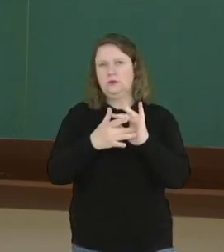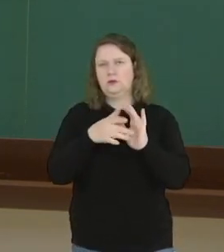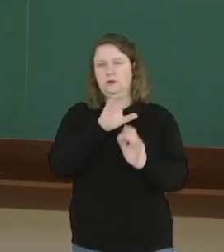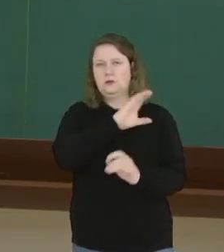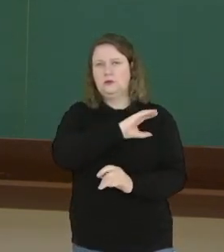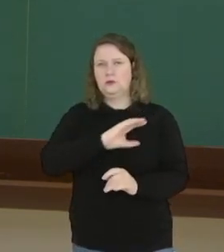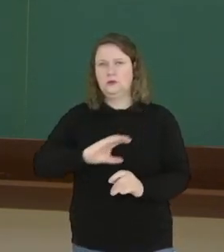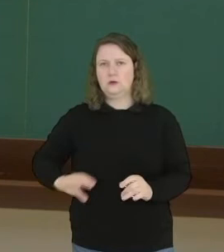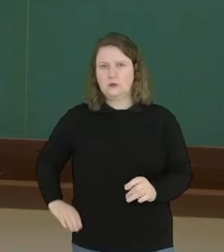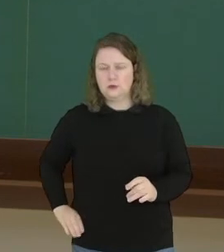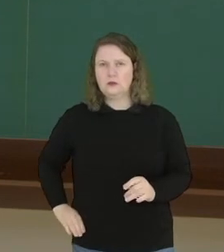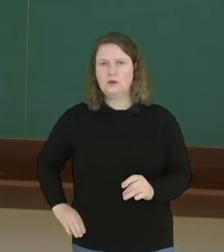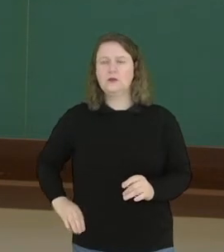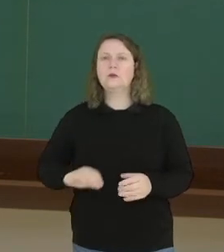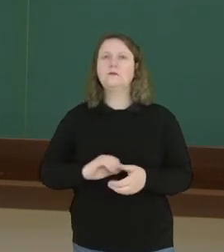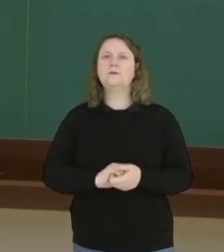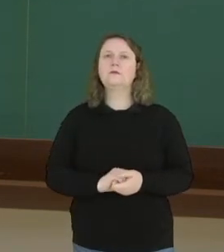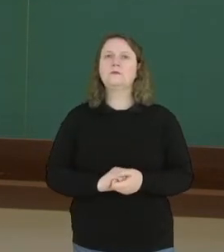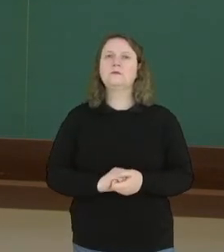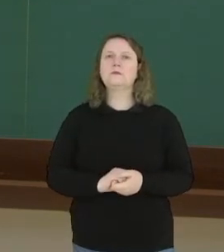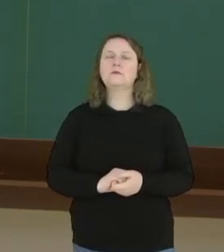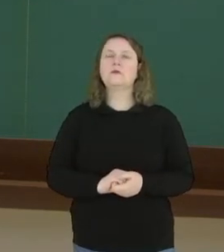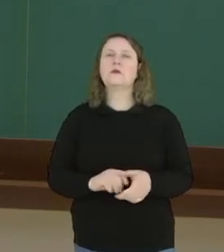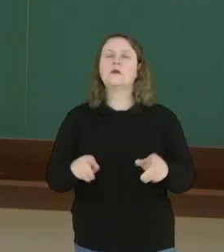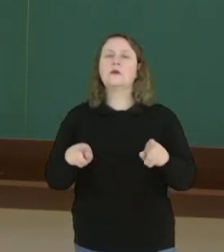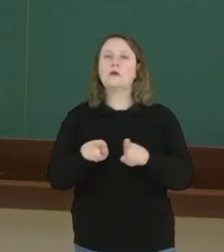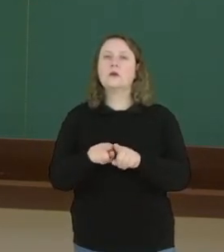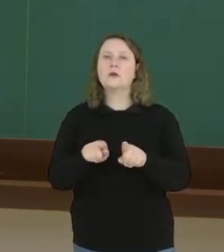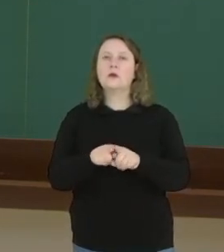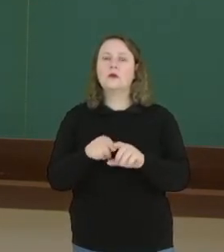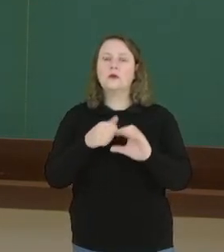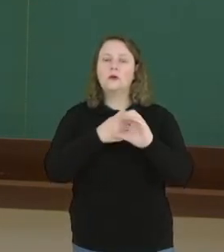como diz a música, né, em 380 o